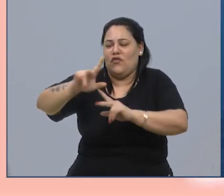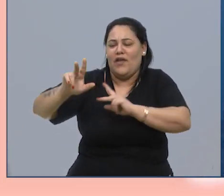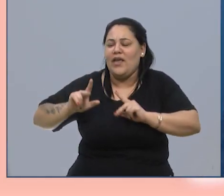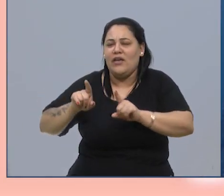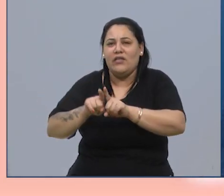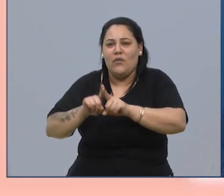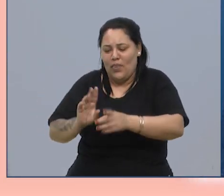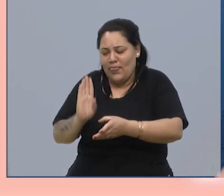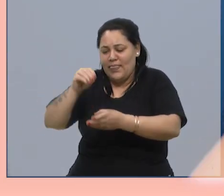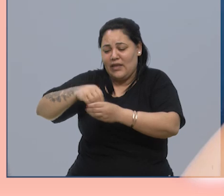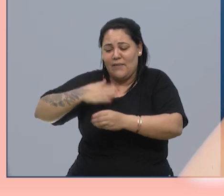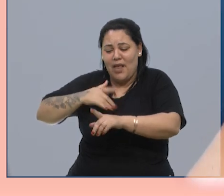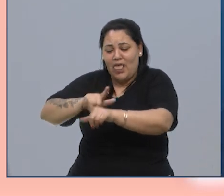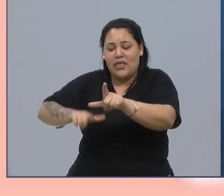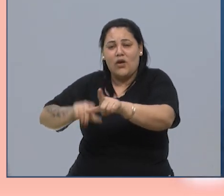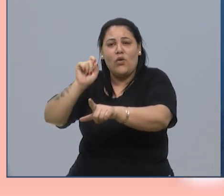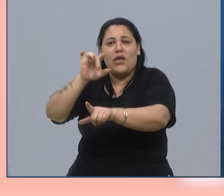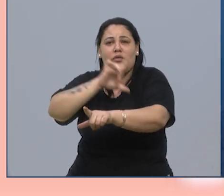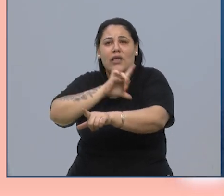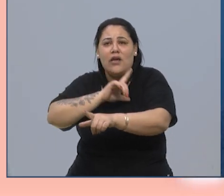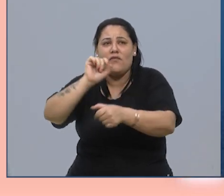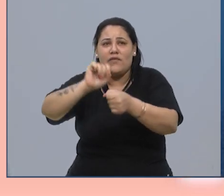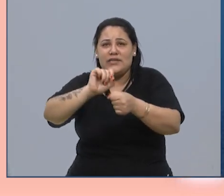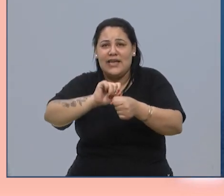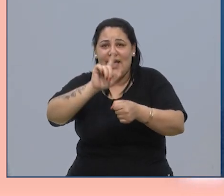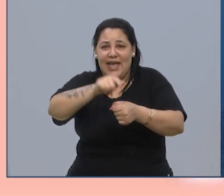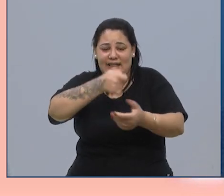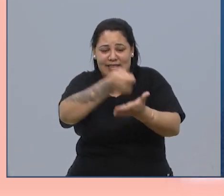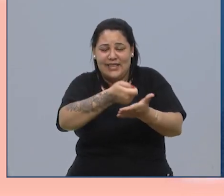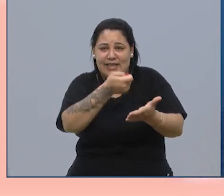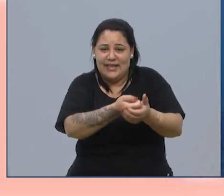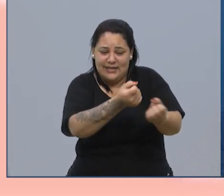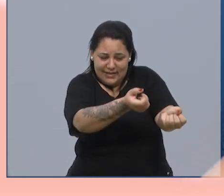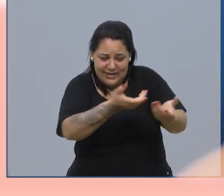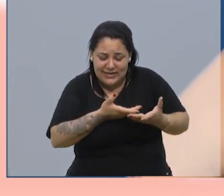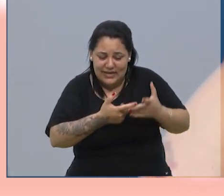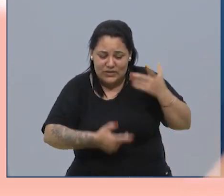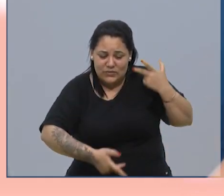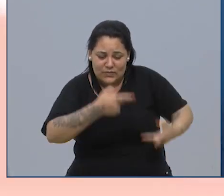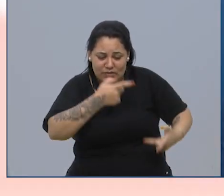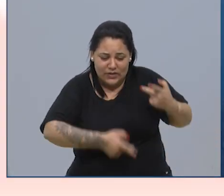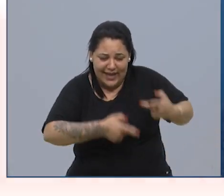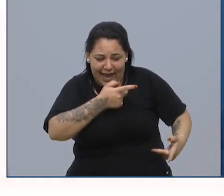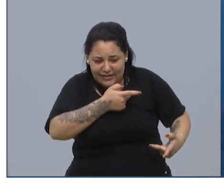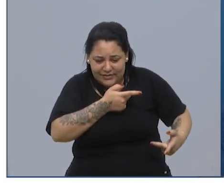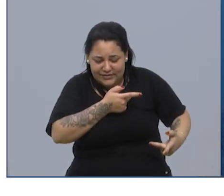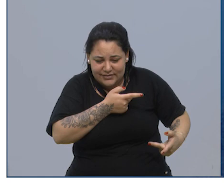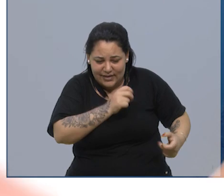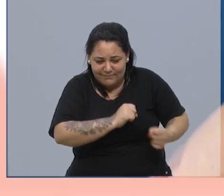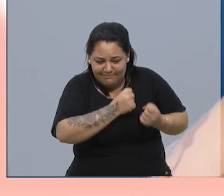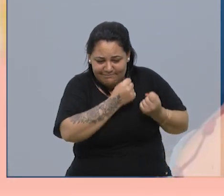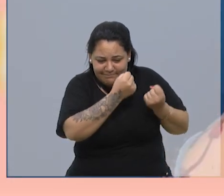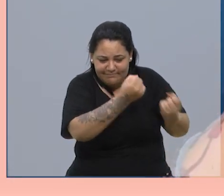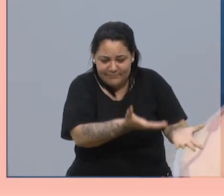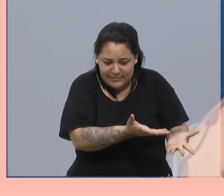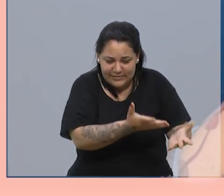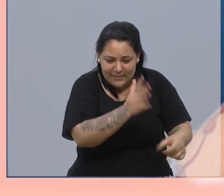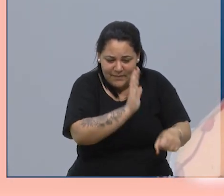ela era uma pesquisadora nata. Então ela tinha fotos da fábrica do meu avô, porque isso